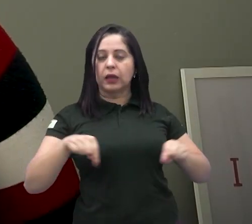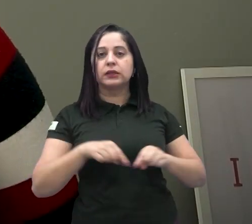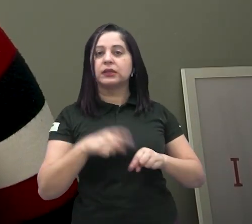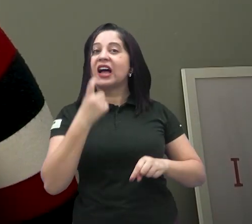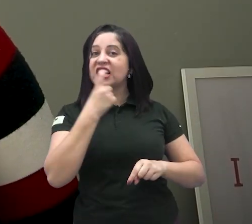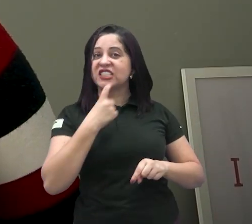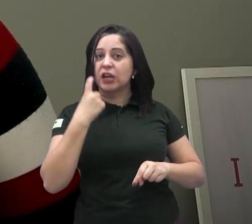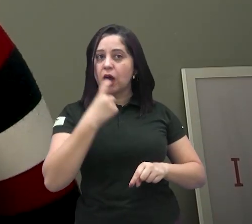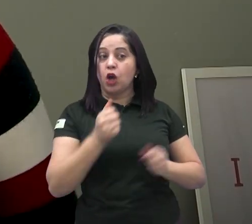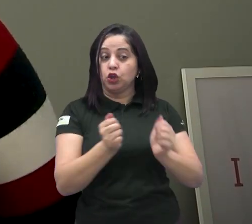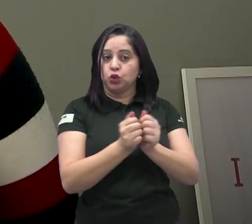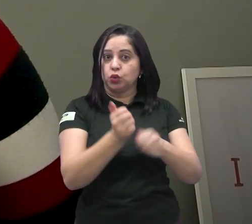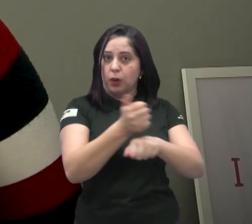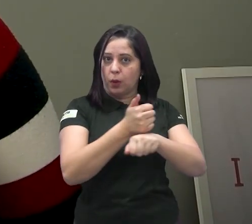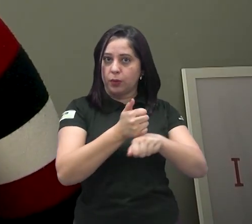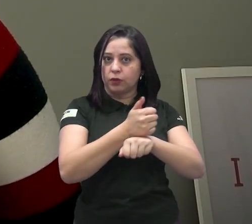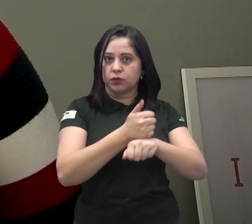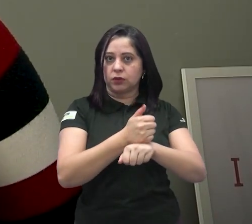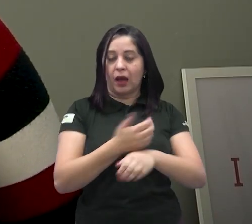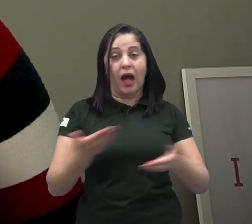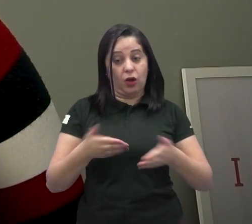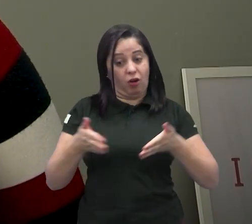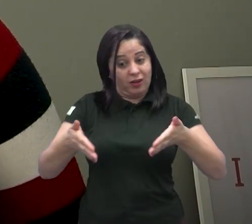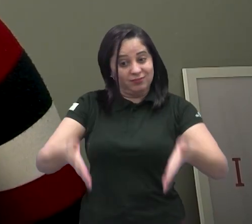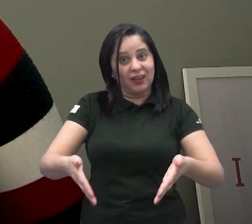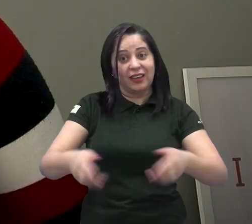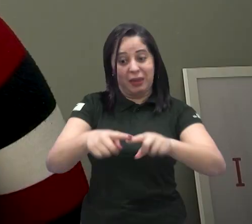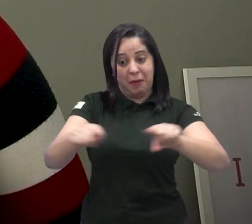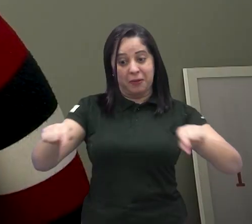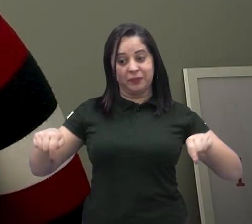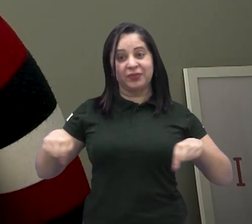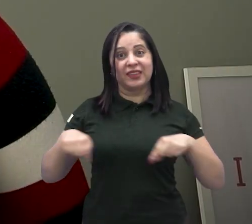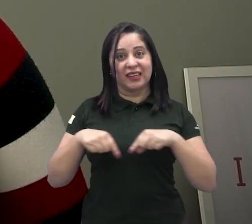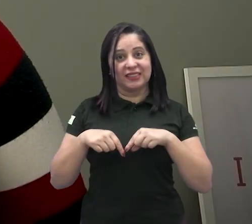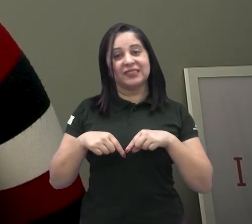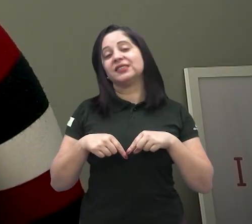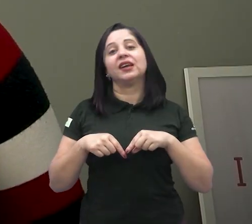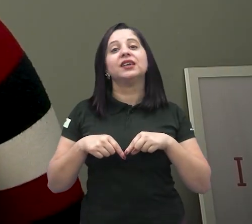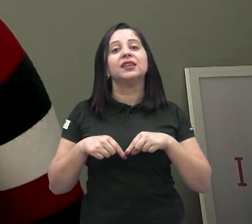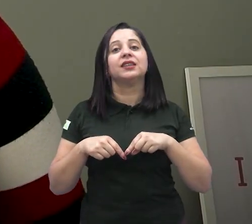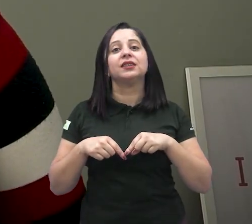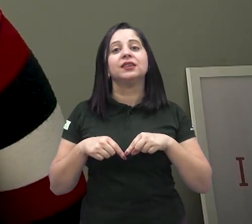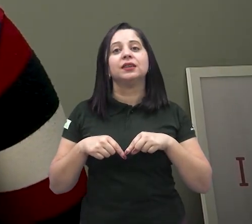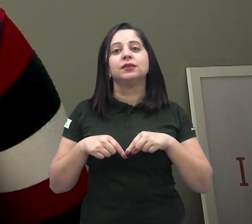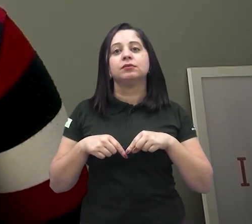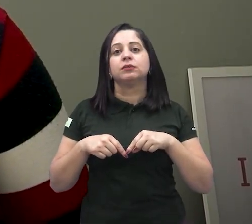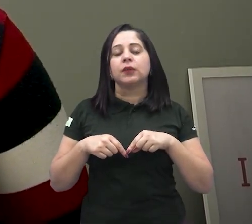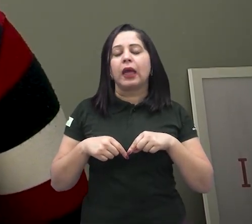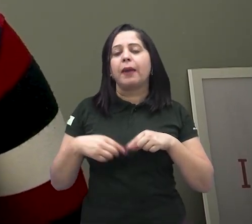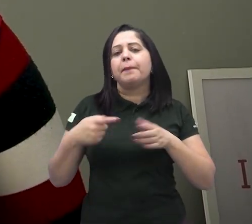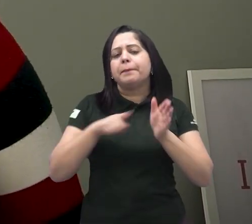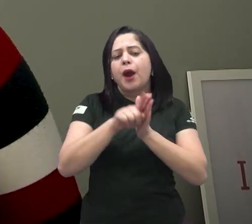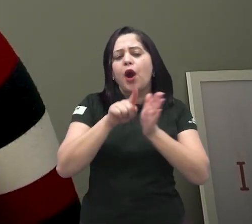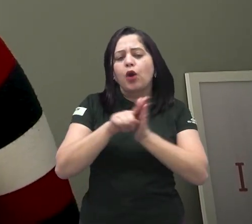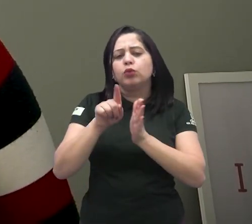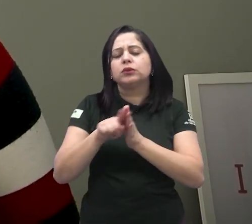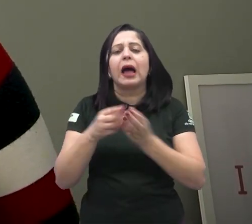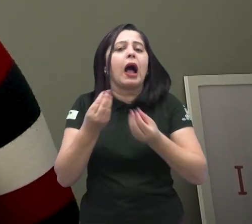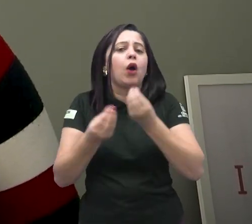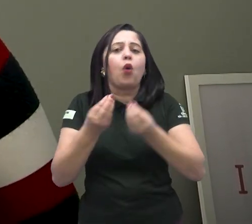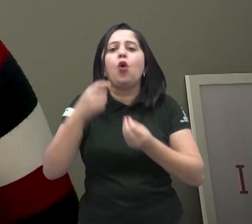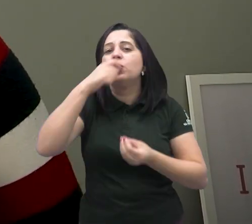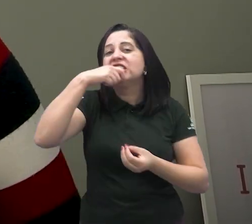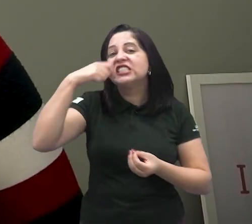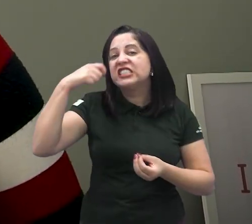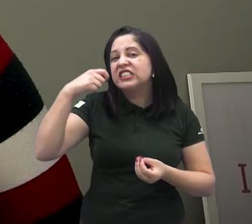viu? Com uma profissional. E a gente está dentro de um aqui em São José dos Campos para a gente saber da frequência, né, dessa limpeza, da